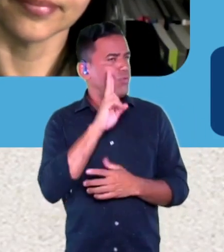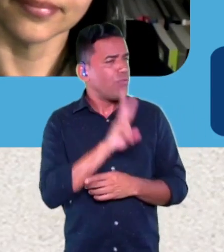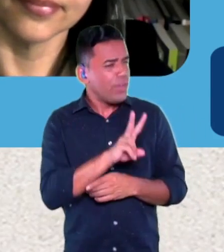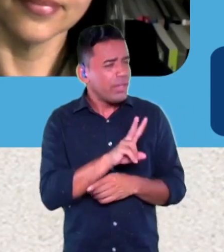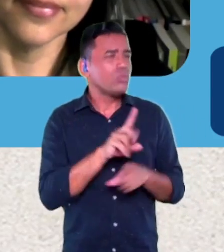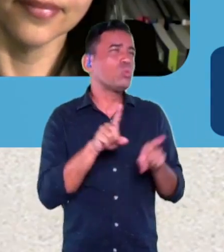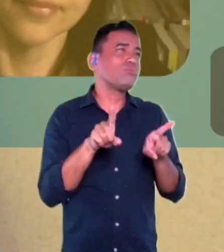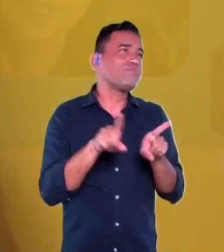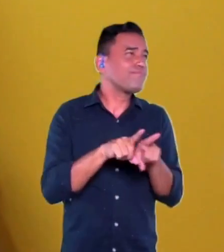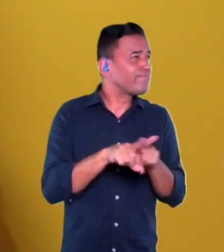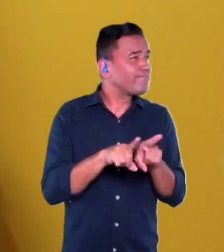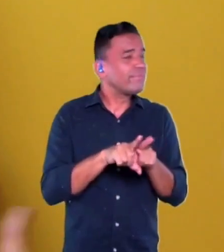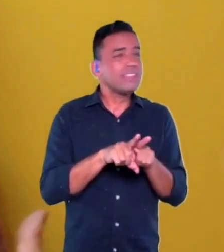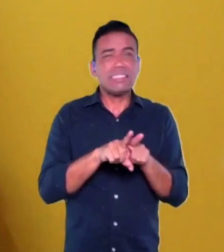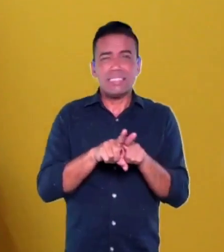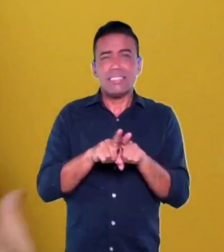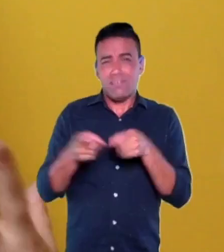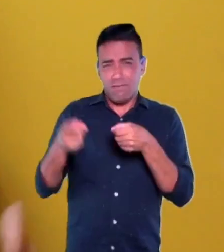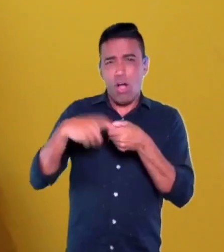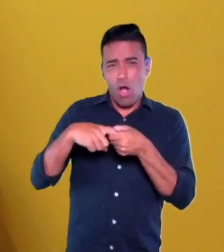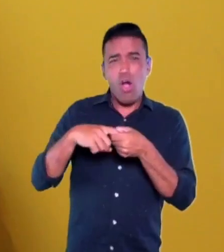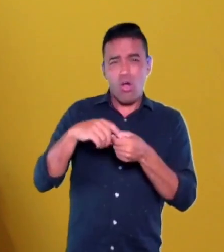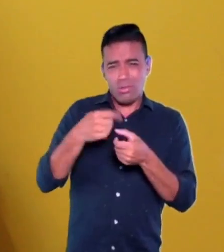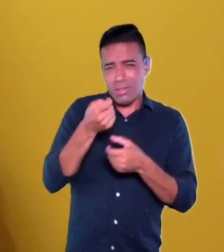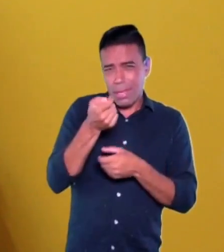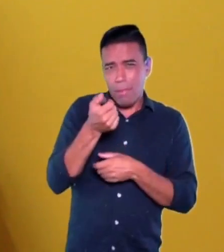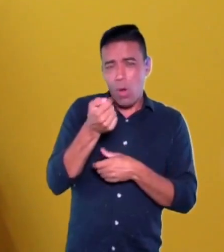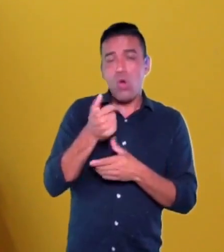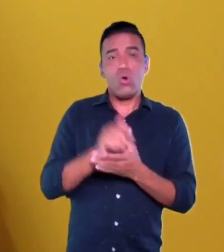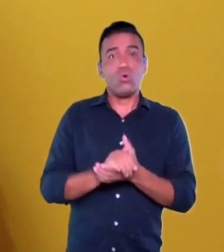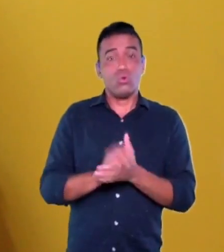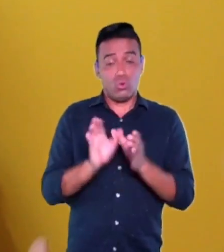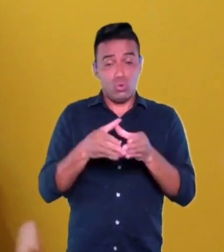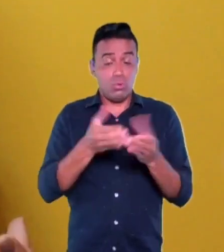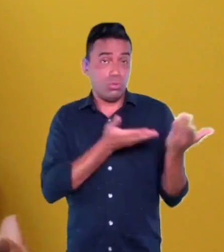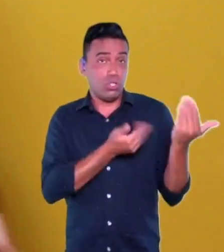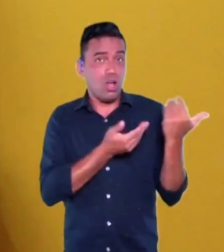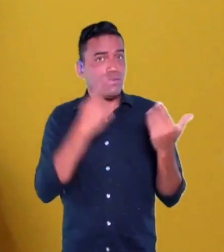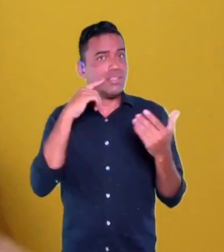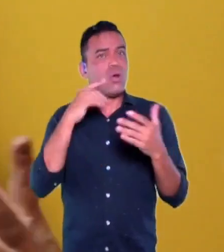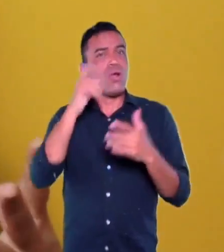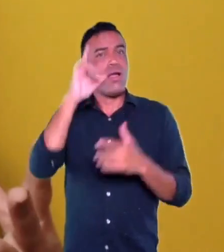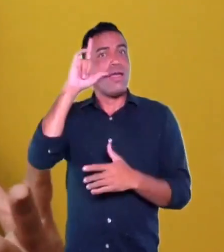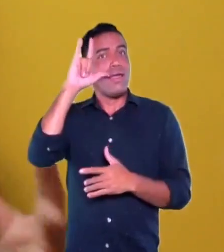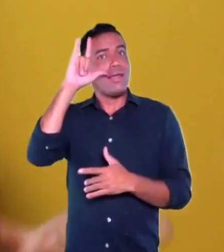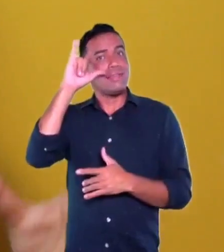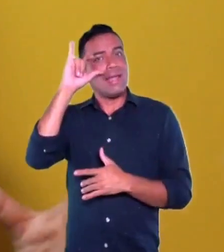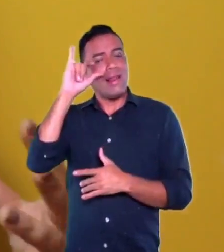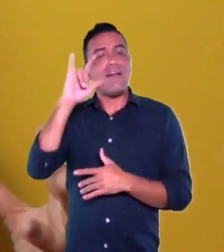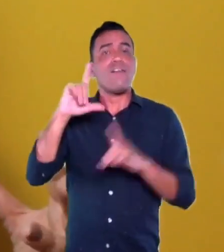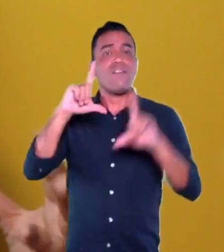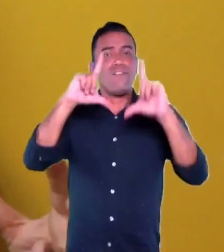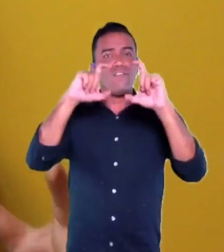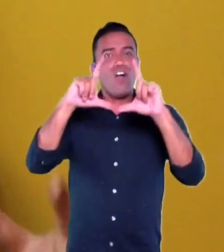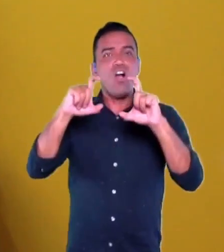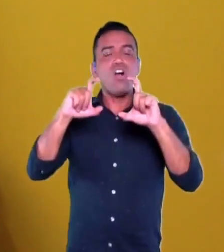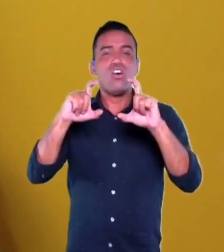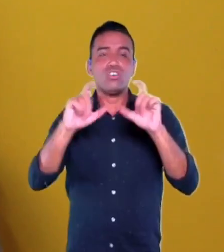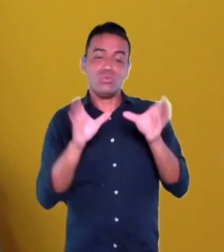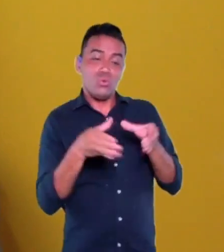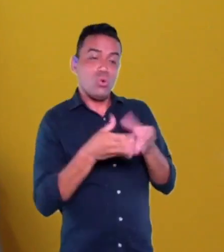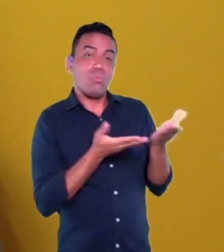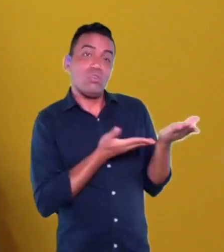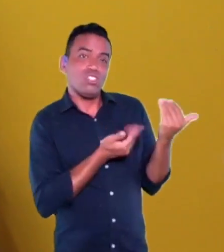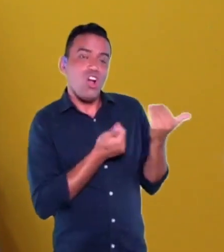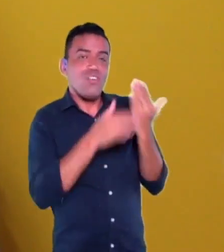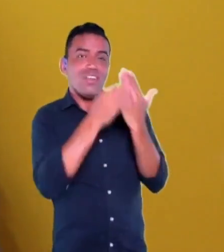vendo, a gente volta nele daqui a pouco, a gente falando disso, dos jovens, né? Vendo no seu Instagram uma foto de uns jovens lendo